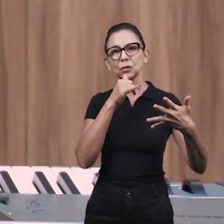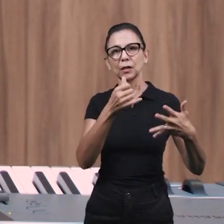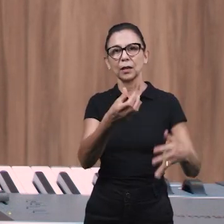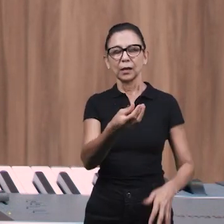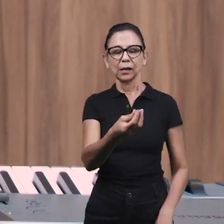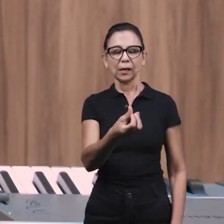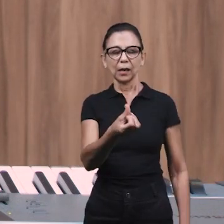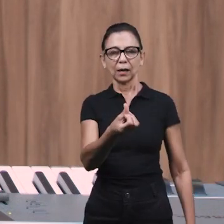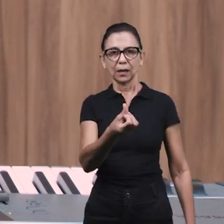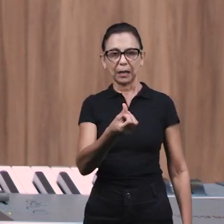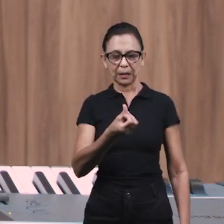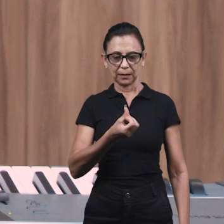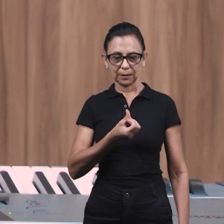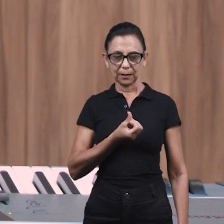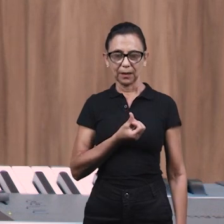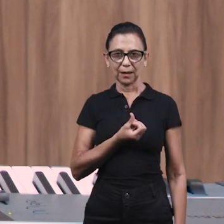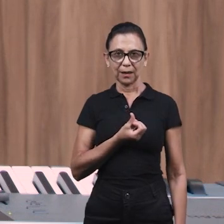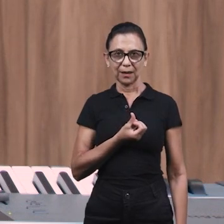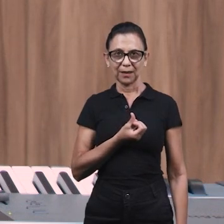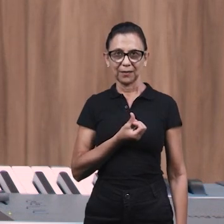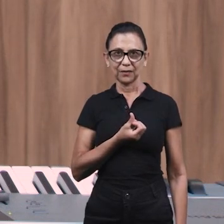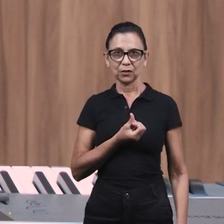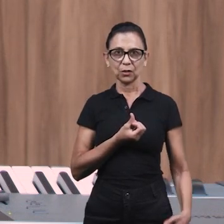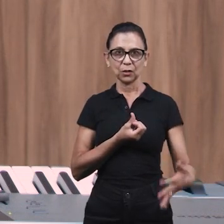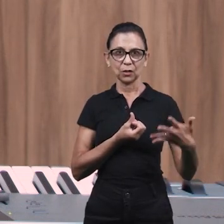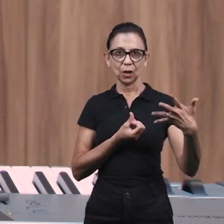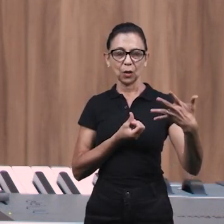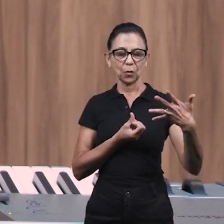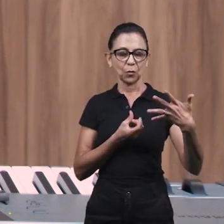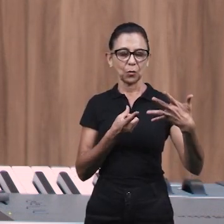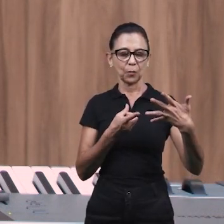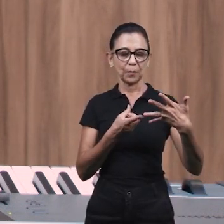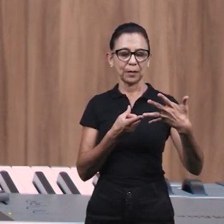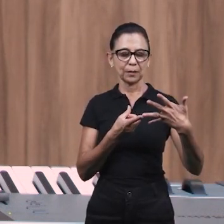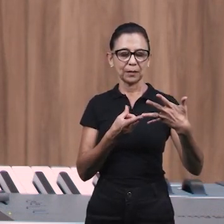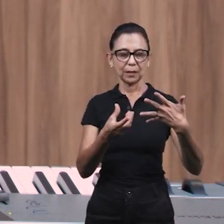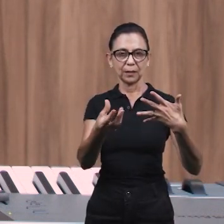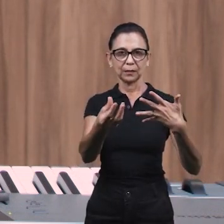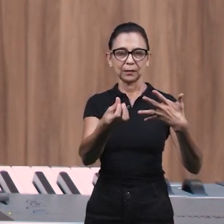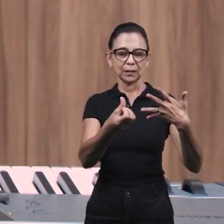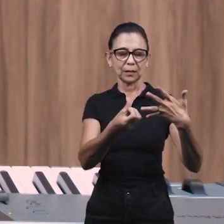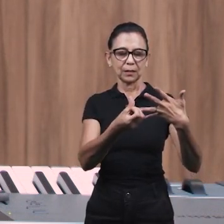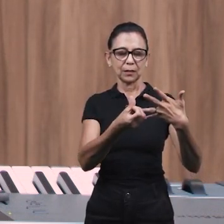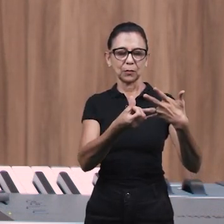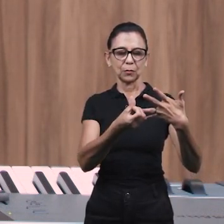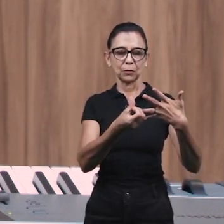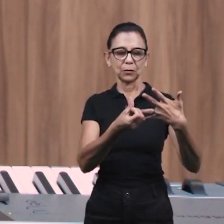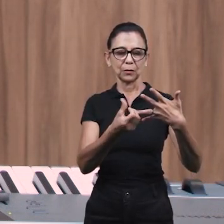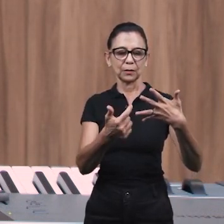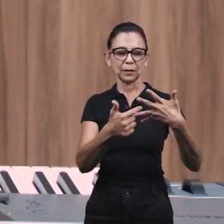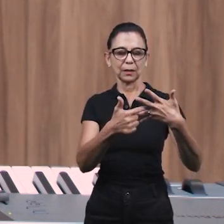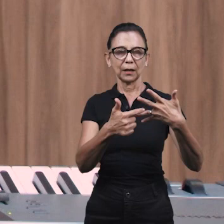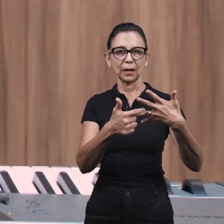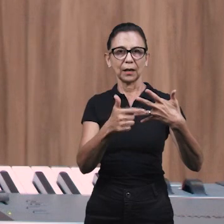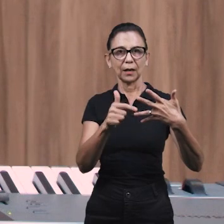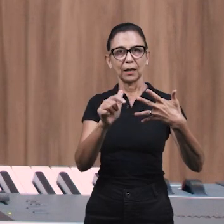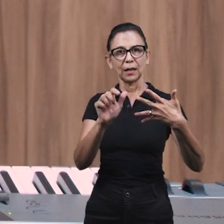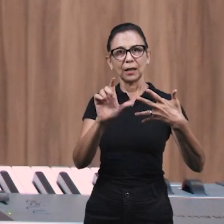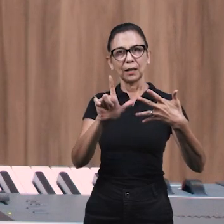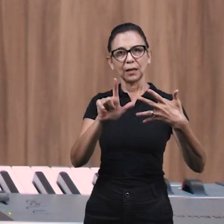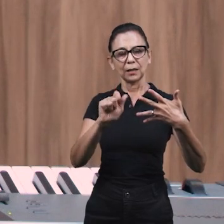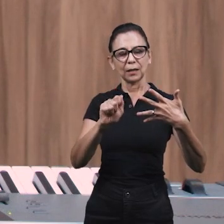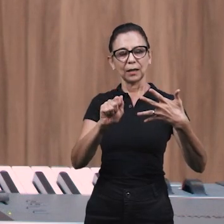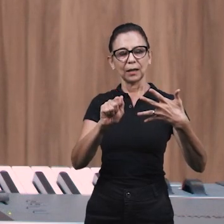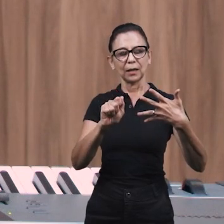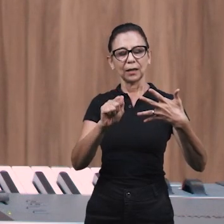Sol começa na segunda linha e a nota Sol está na segunda linha. Depois, no segundo espaço, eu tenho o